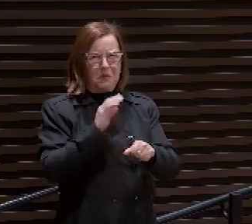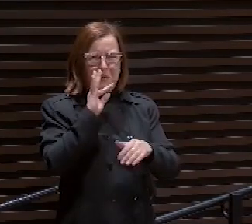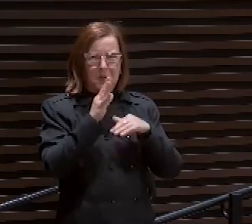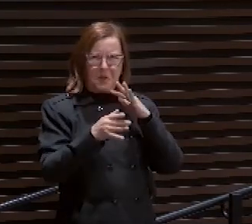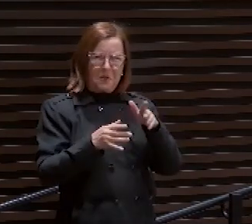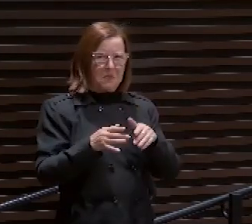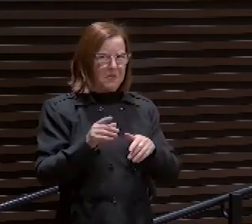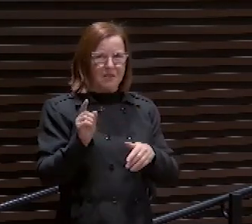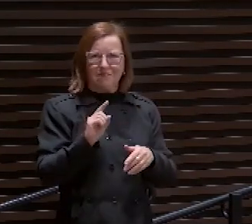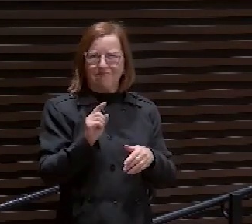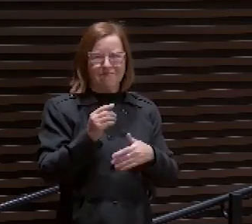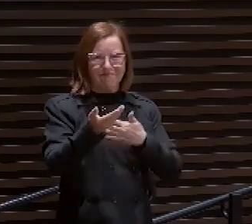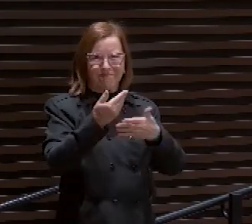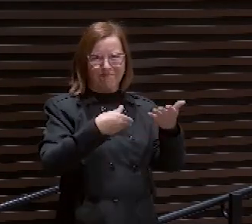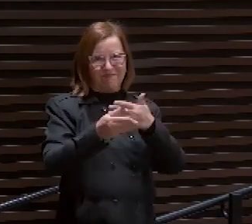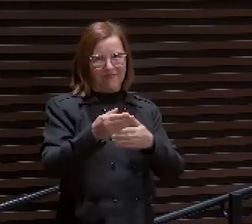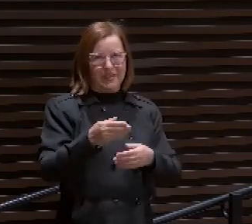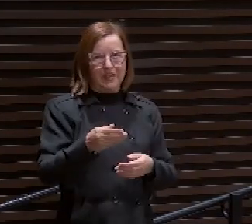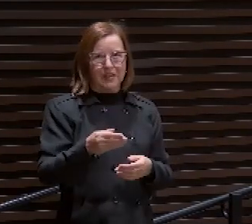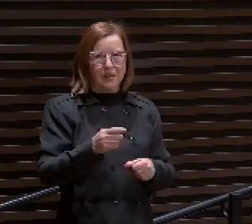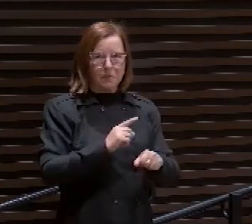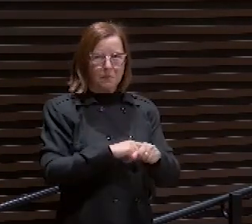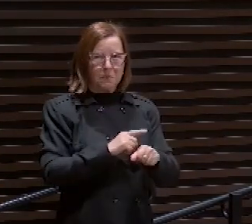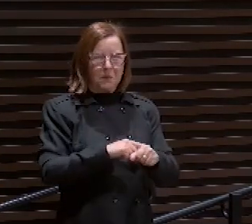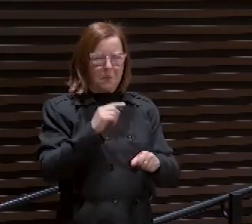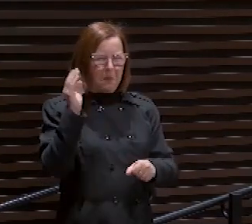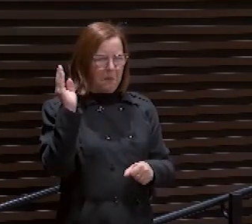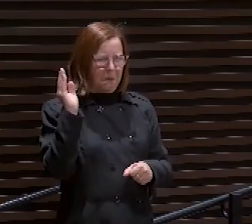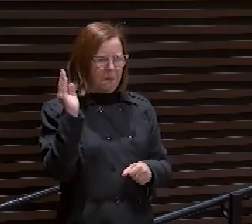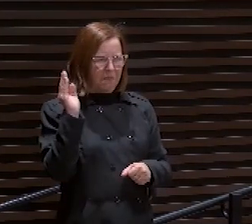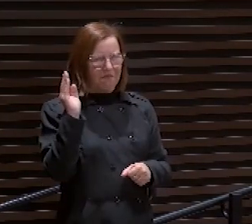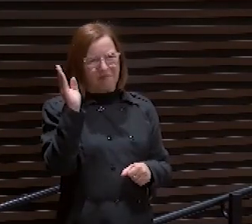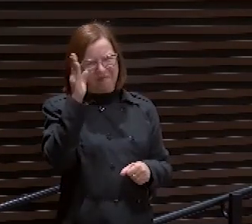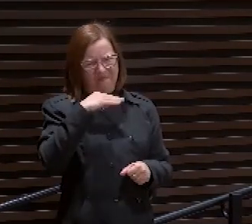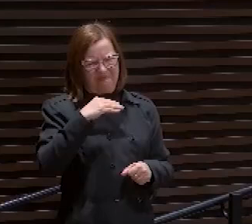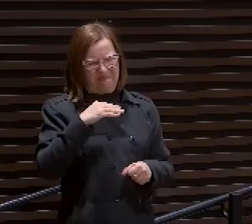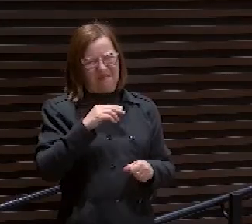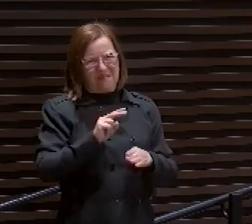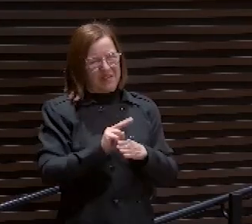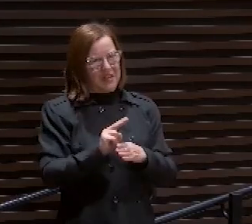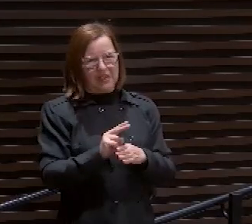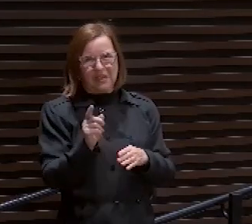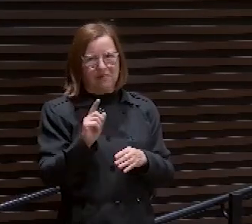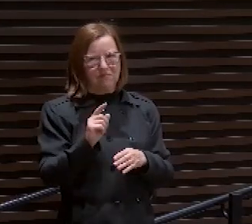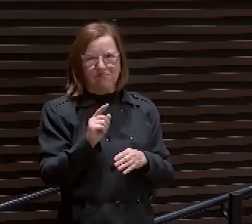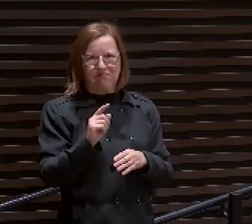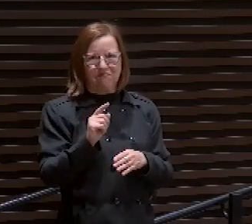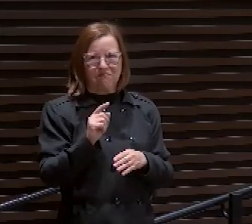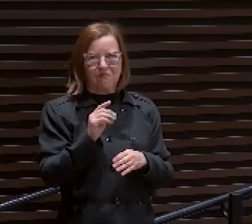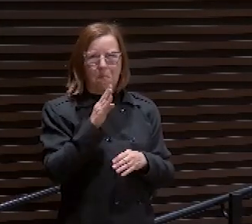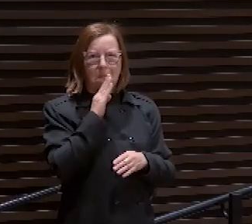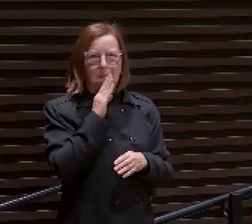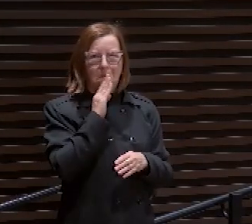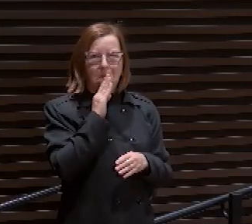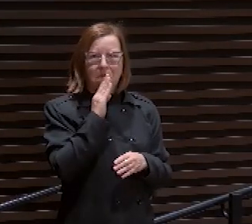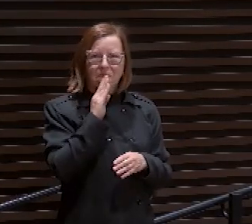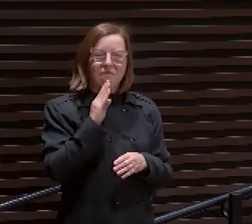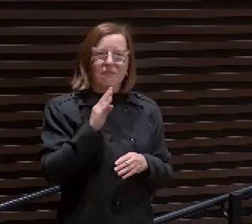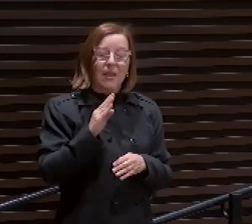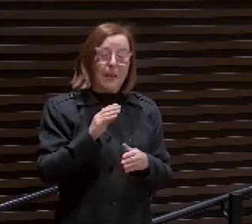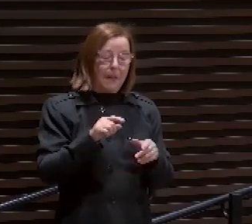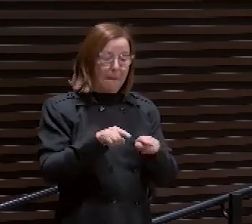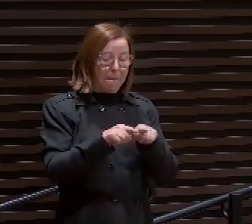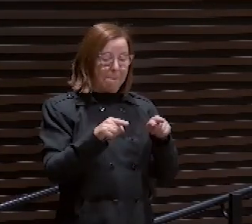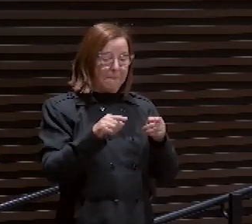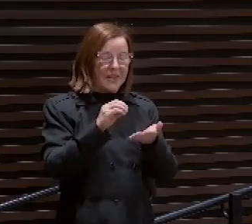Quando maltratado, não fazia ameaças, mas entregava-se àquele que julga retamente,